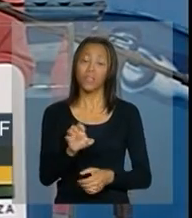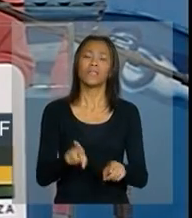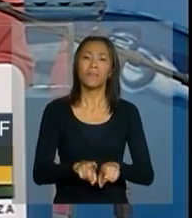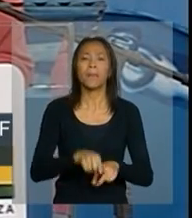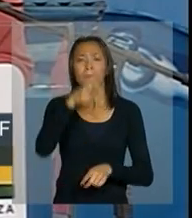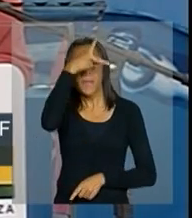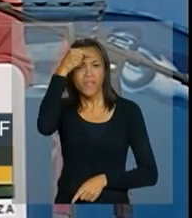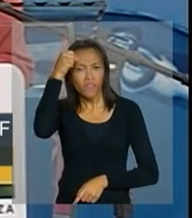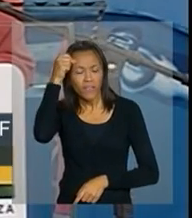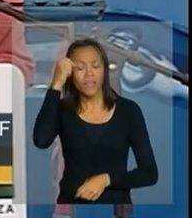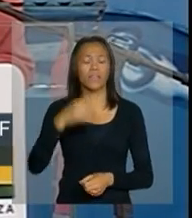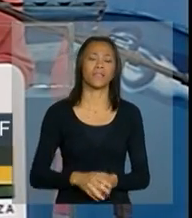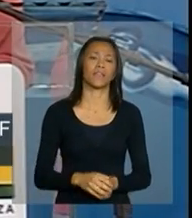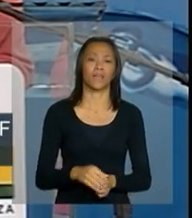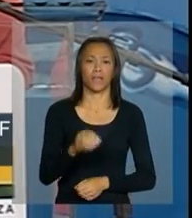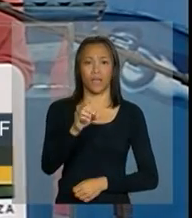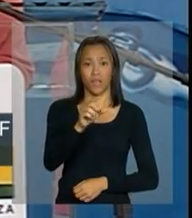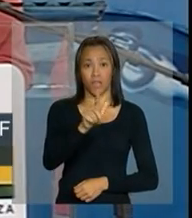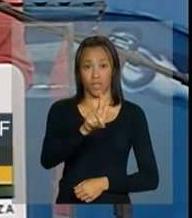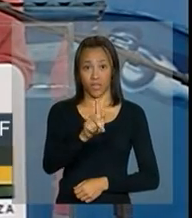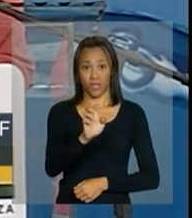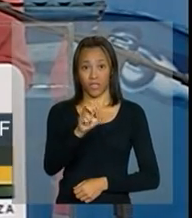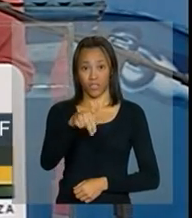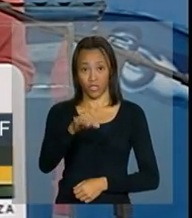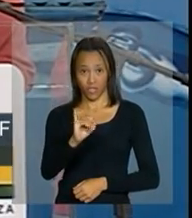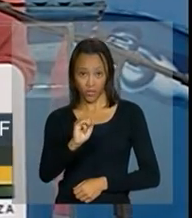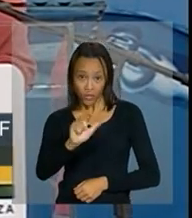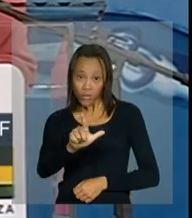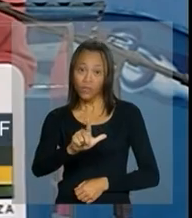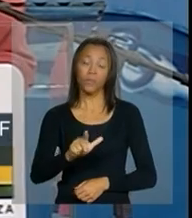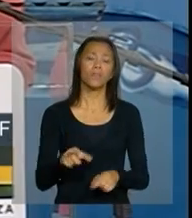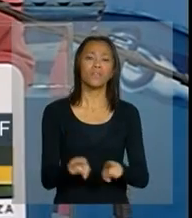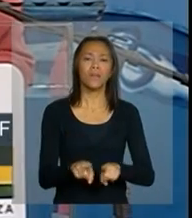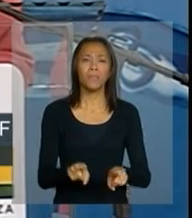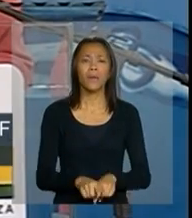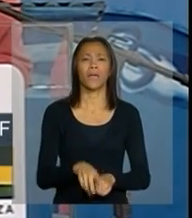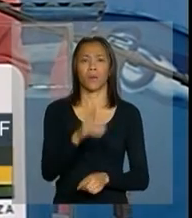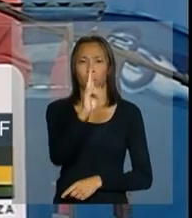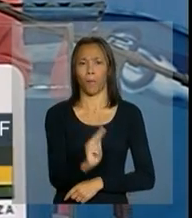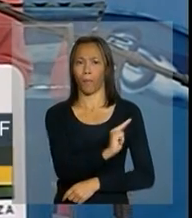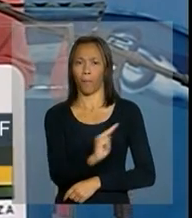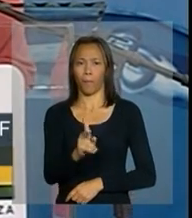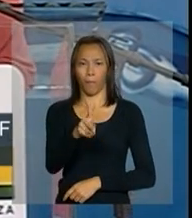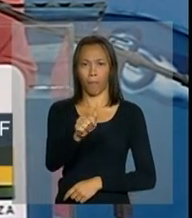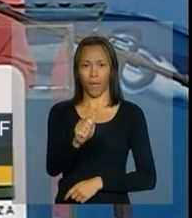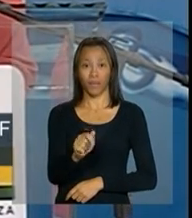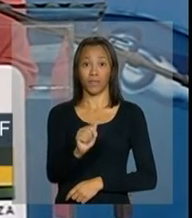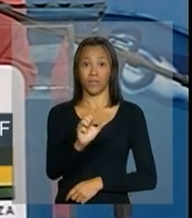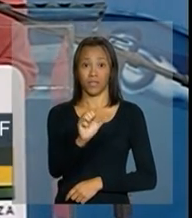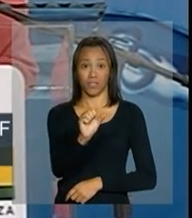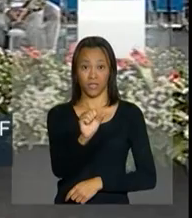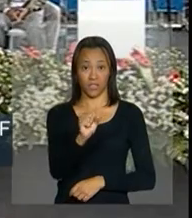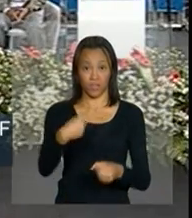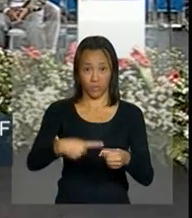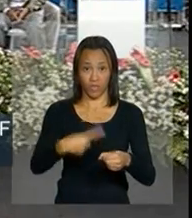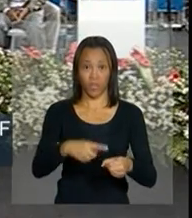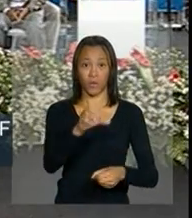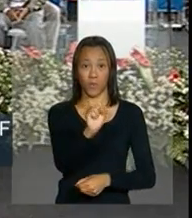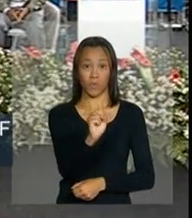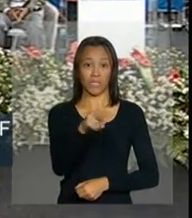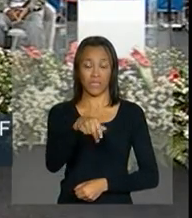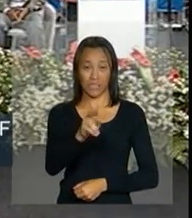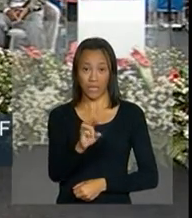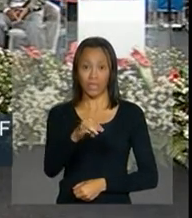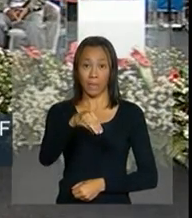prefeita de Matina, Olga Gentil, e o padre Amário de Santa Maria da Vitória.